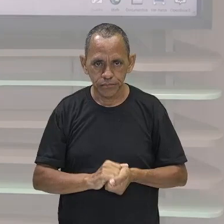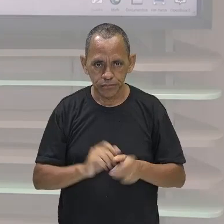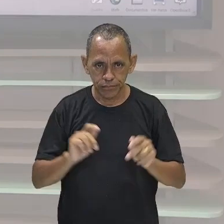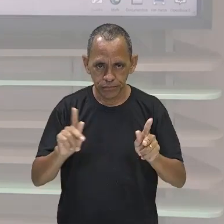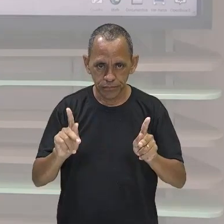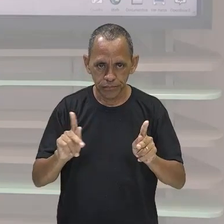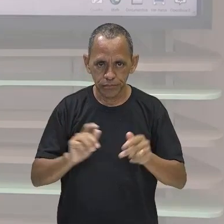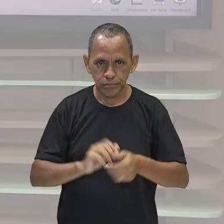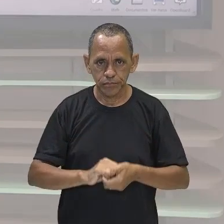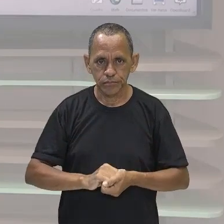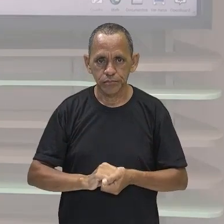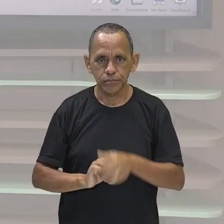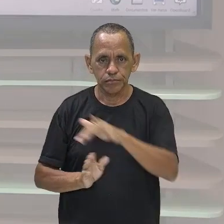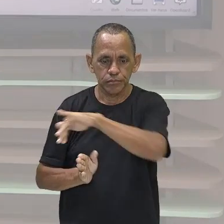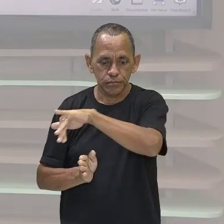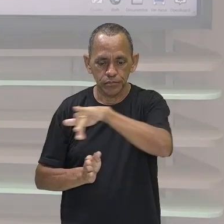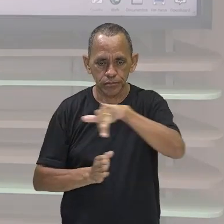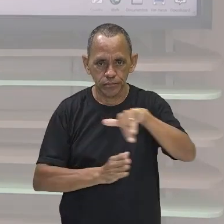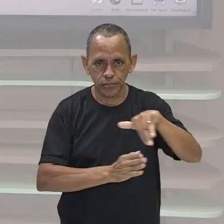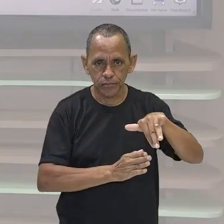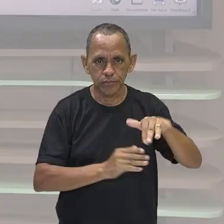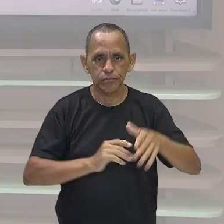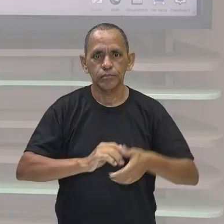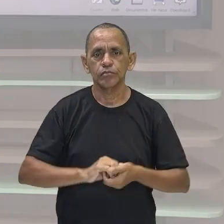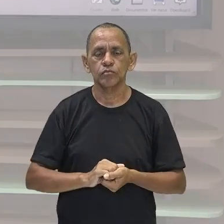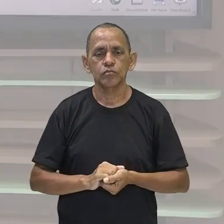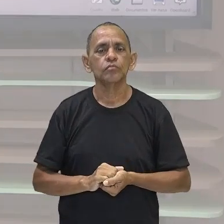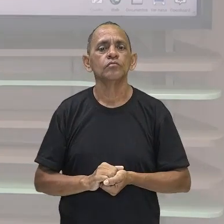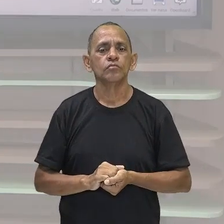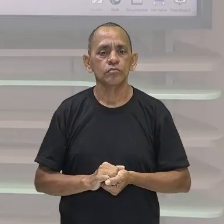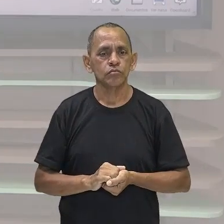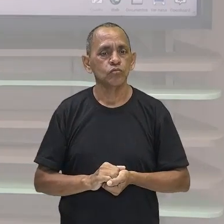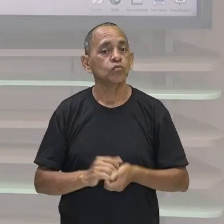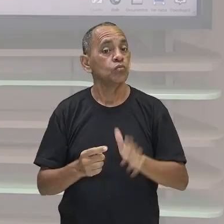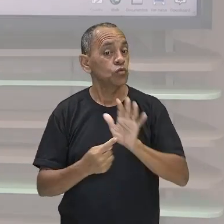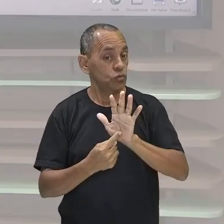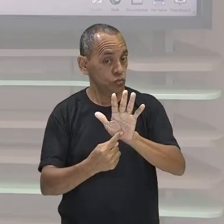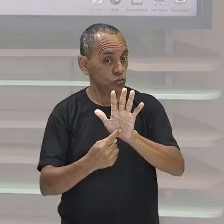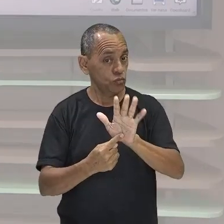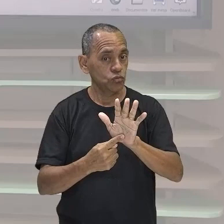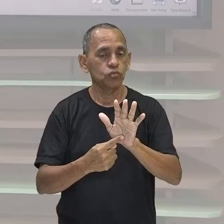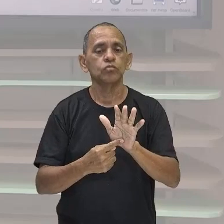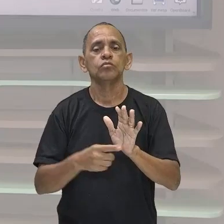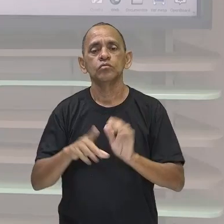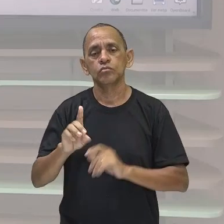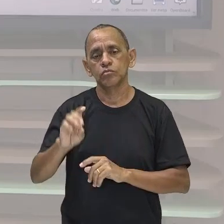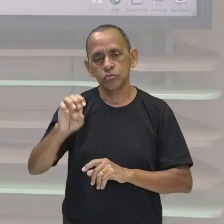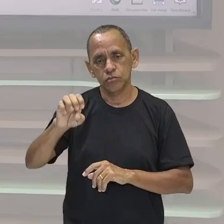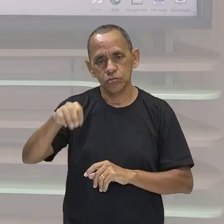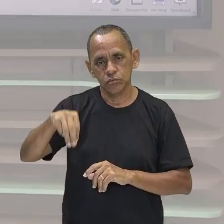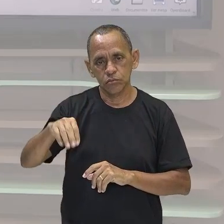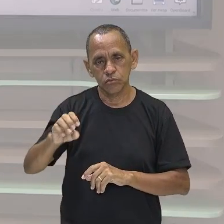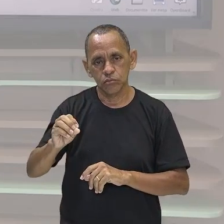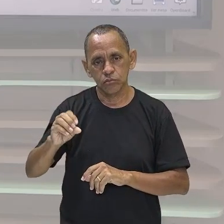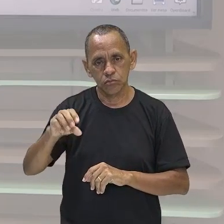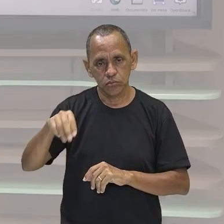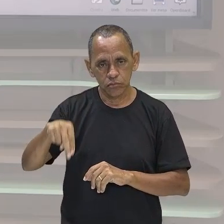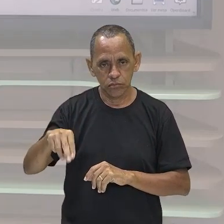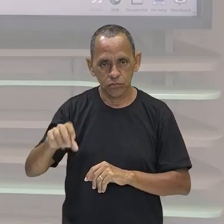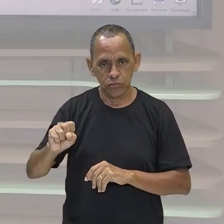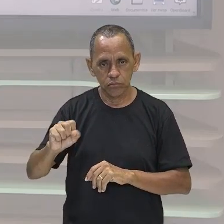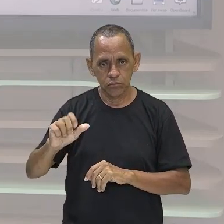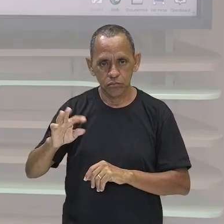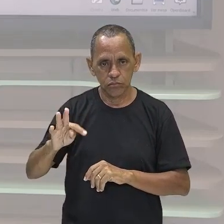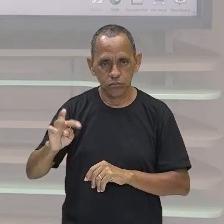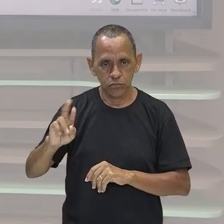ele vai indicando ali um pronome de demonstração, isto, aquilo, ou mesmo indicando ali,